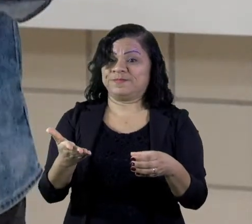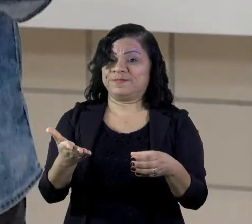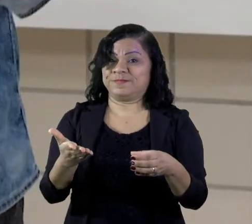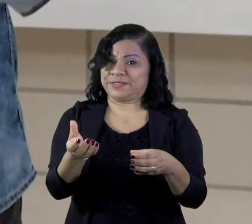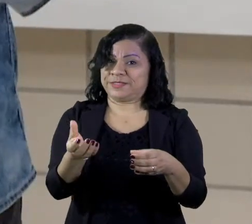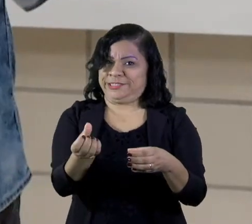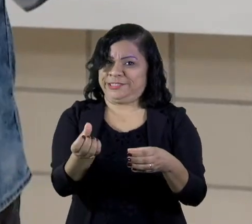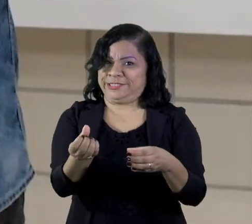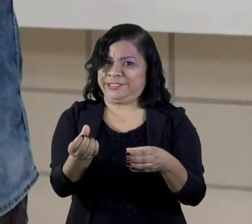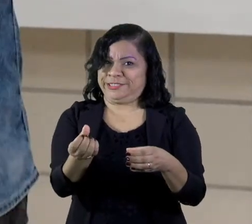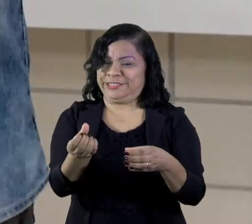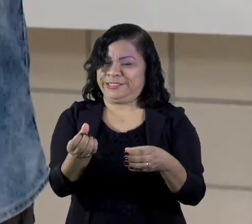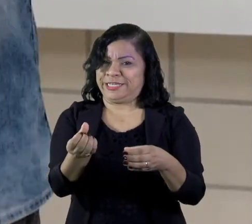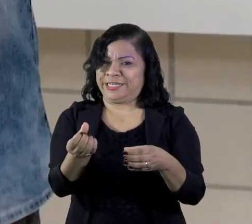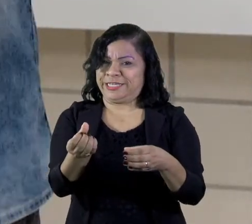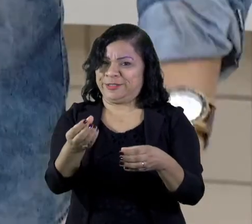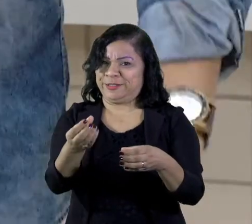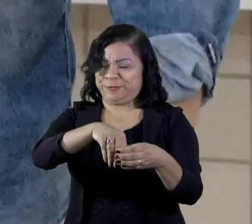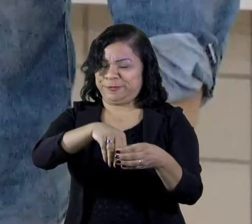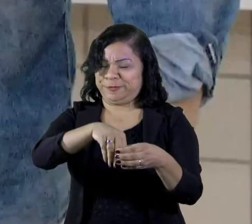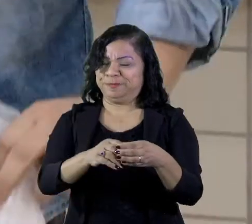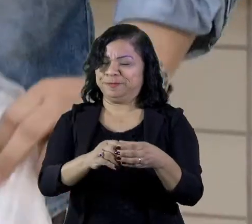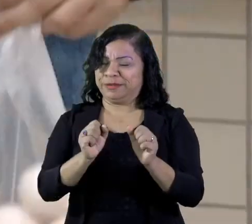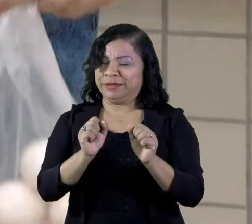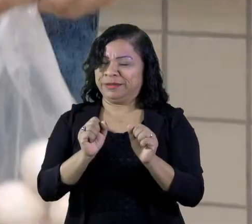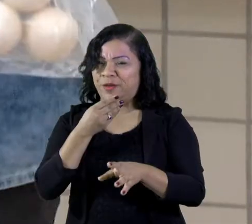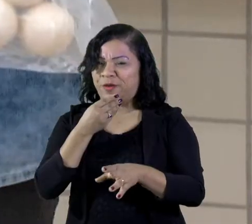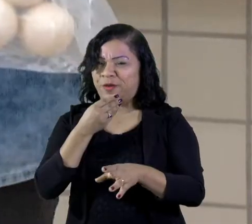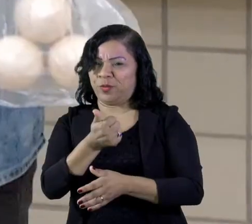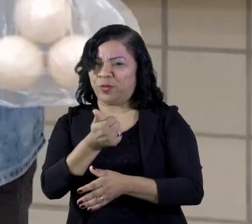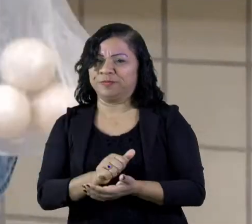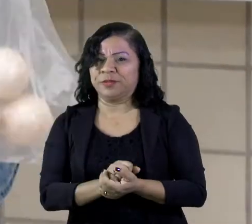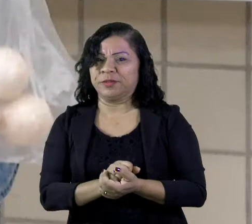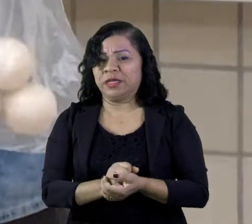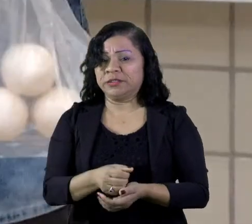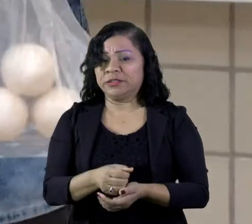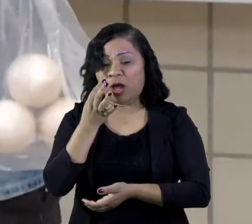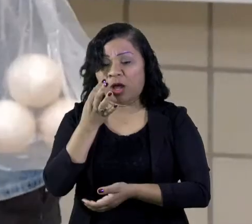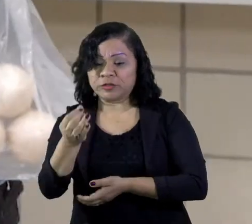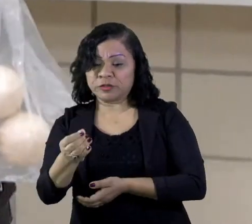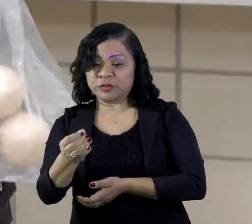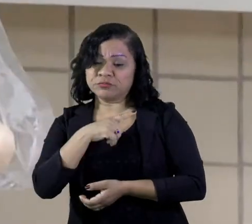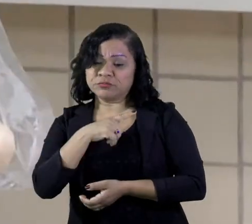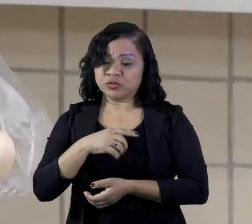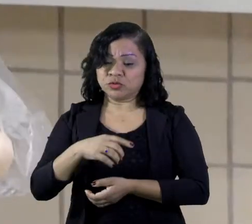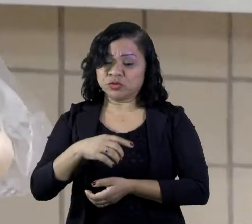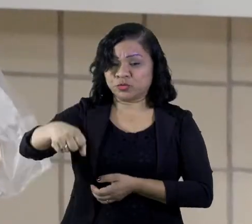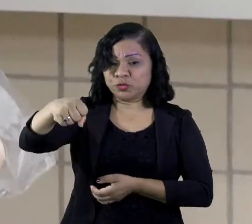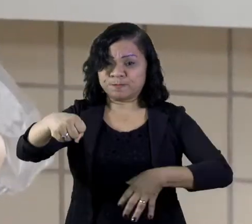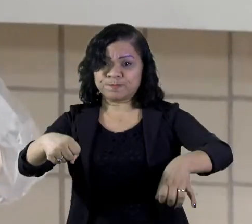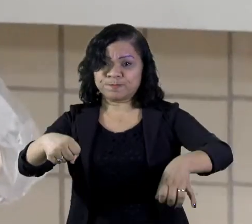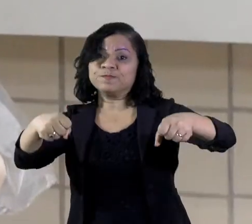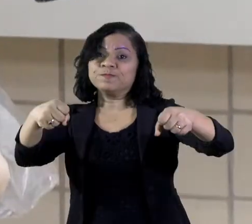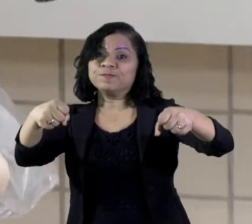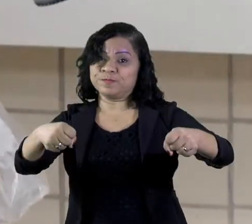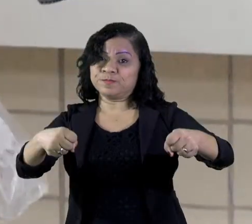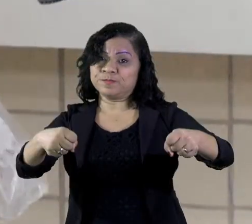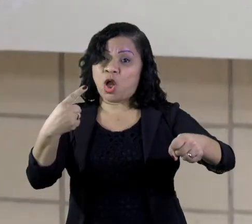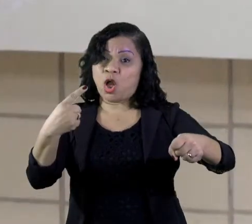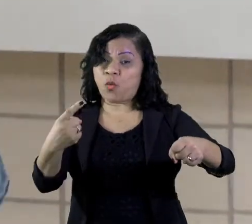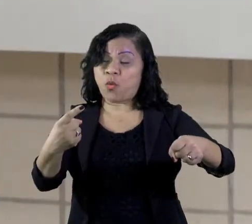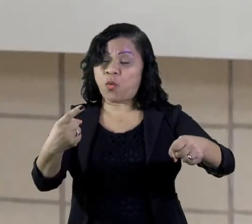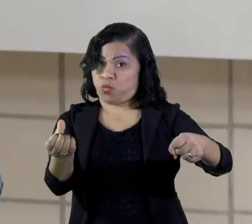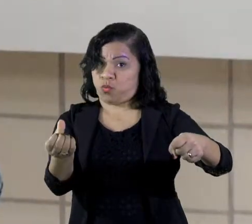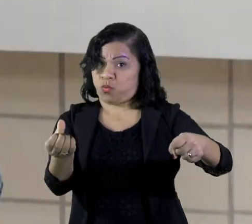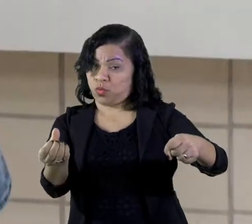6 bolinhas. Acho que agora já está bom. Então, se vocês prestarem atenção, tenho 2 sacos. Um com 6 bolinhas de